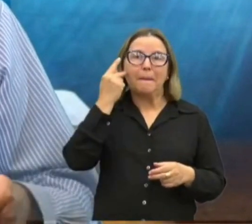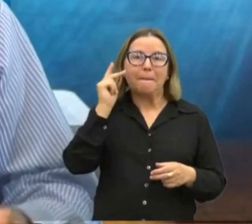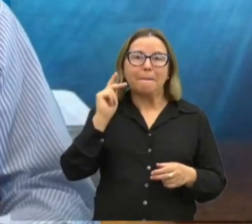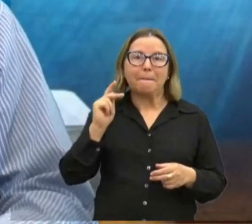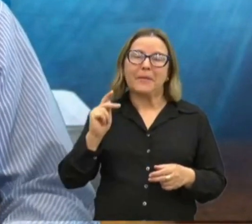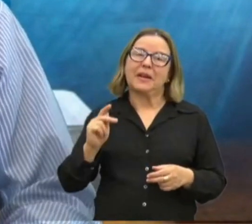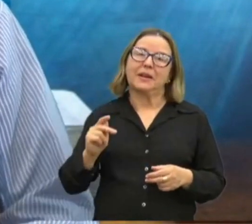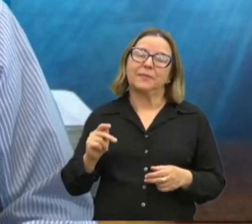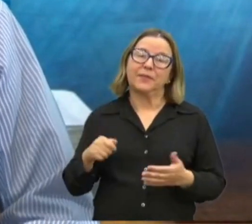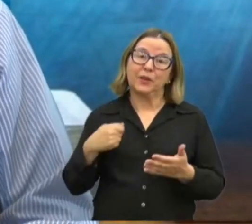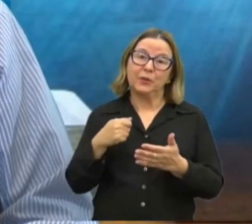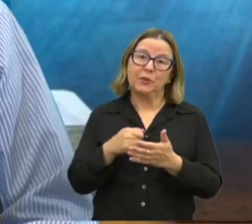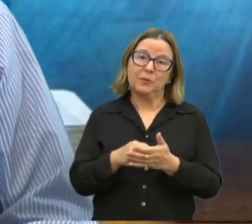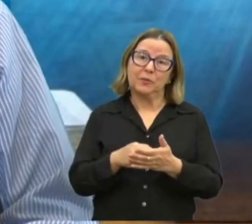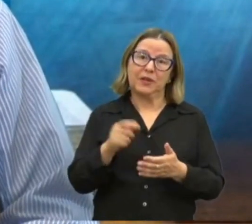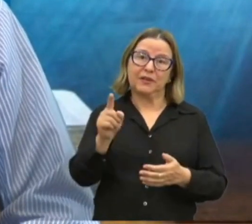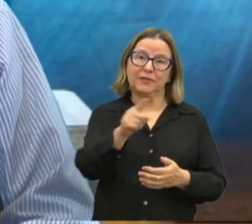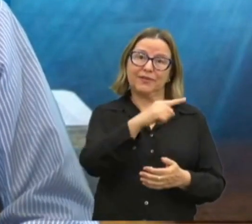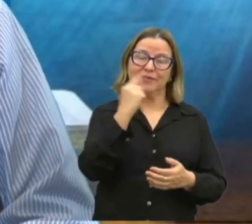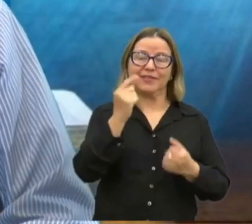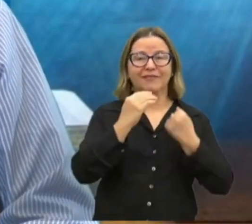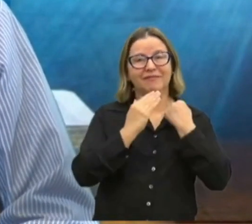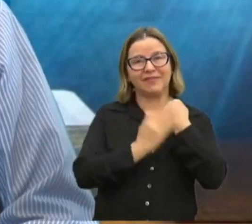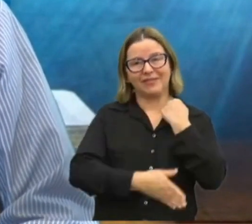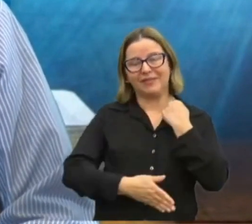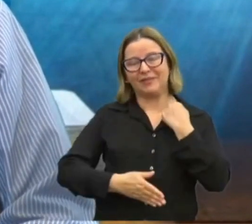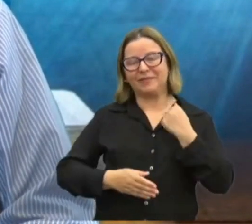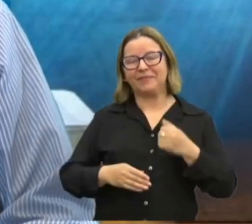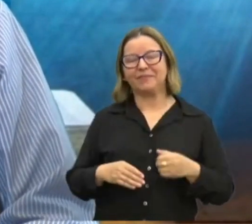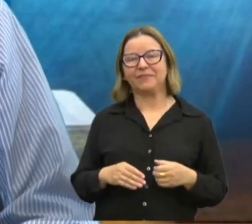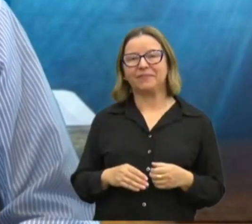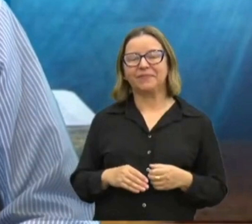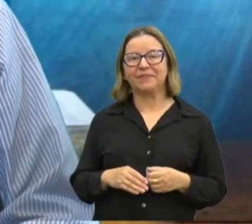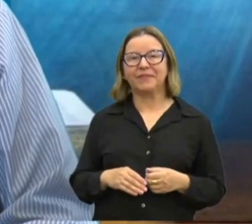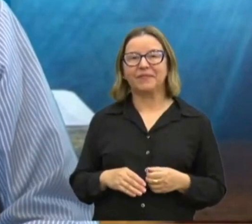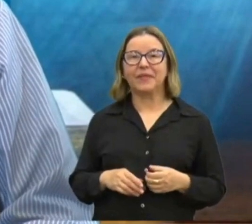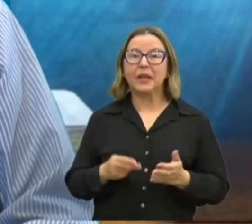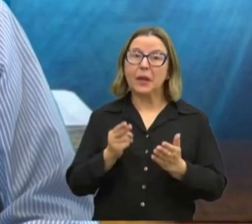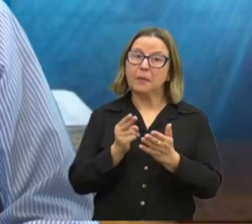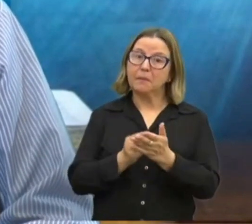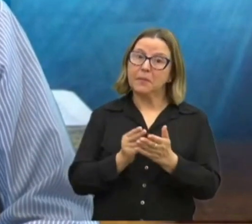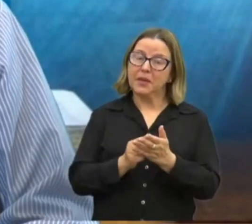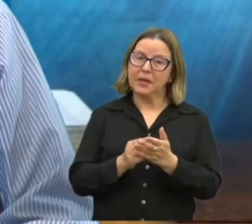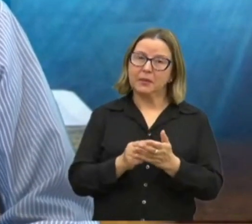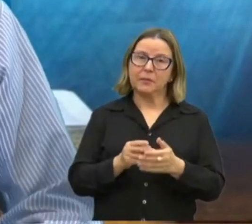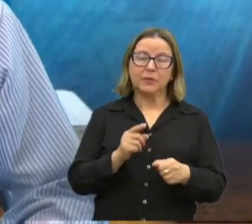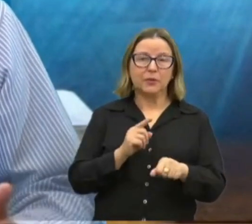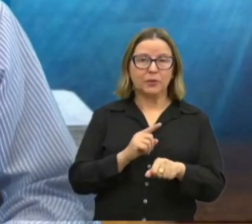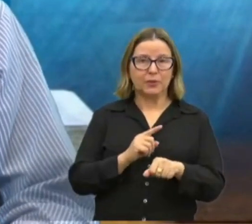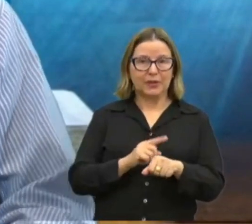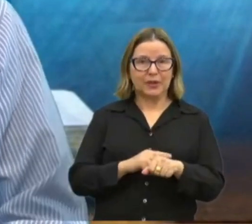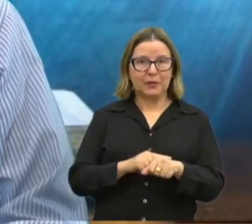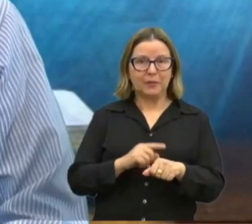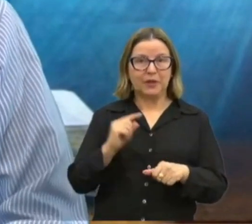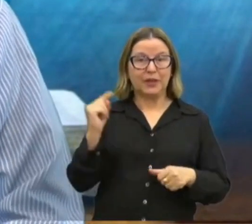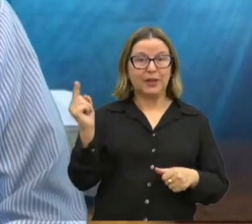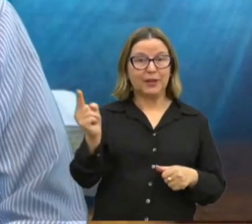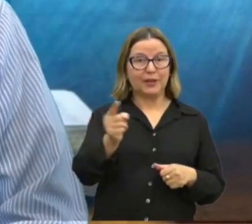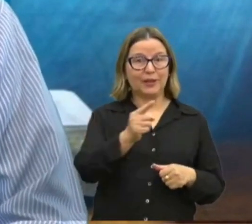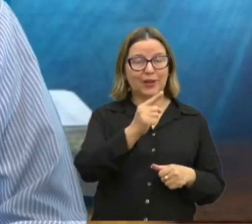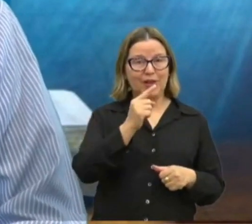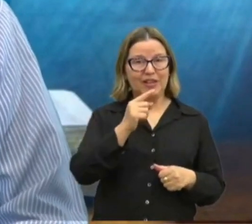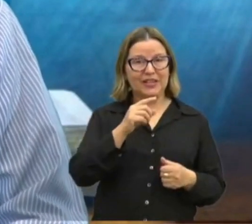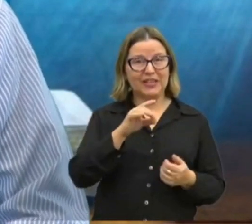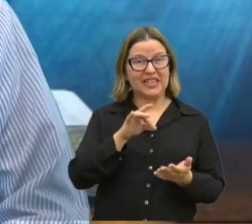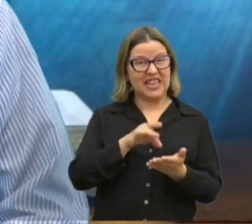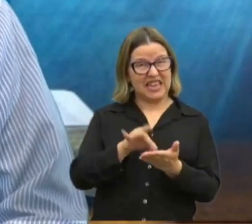Ele entregou o seu próprio Filho por nós, mesmo quando nós éramos inimigos de Deus. E agora eu estou me lembrando daquele outro versículo